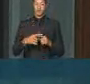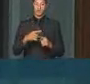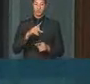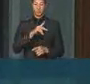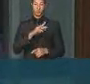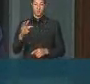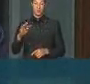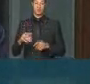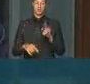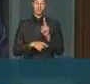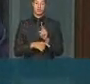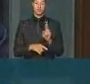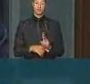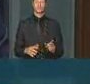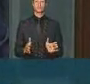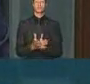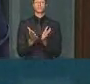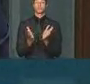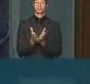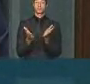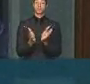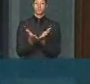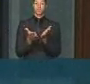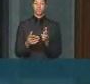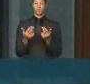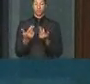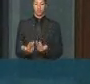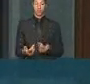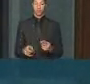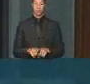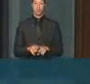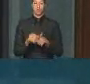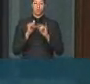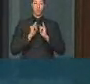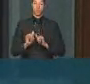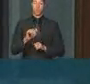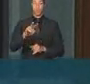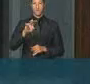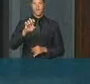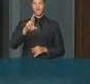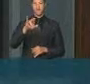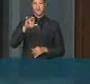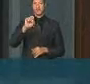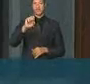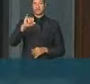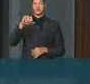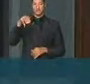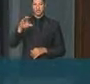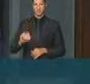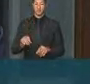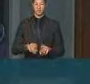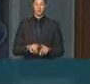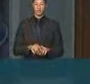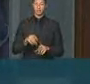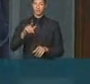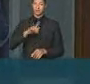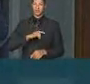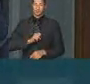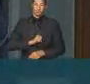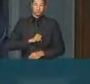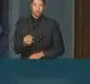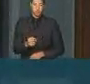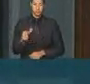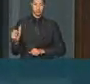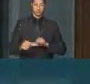defende os pobres como disse Veríssimo e que Fure eles tem ódio